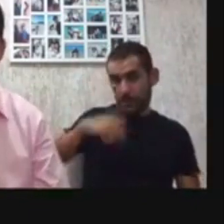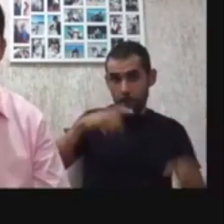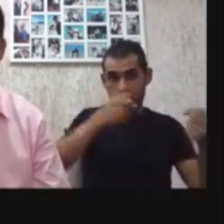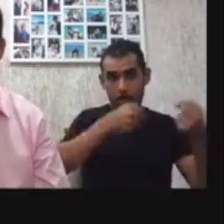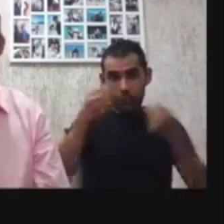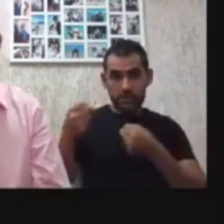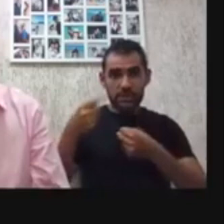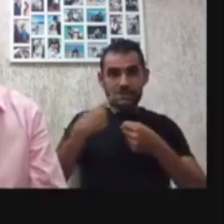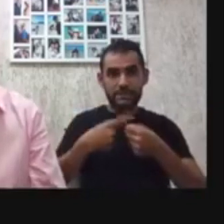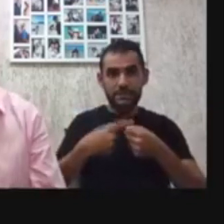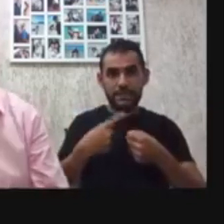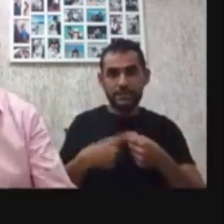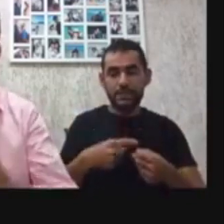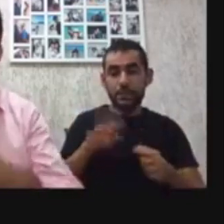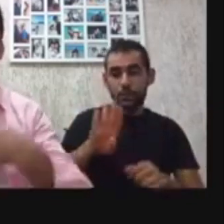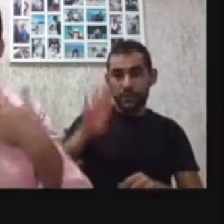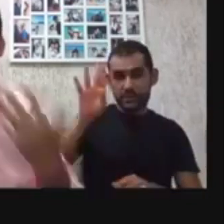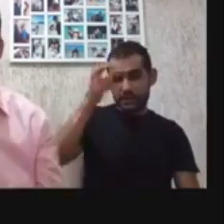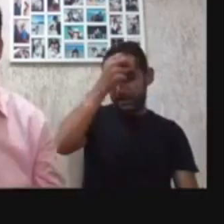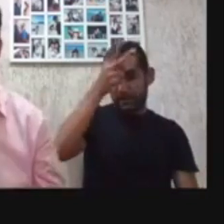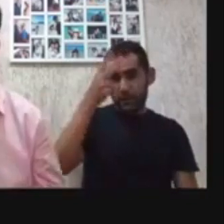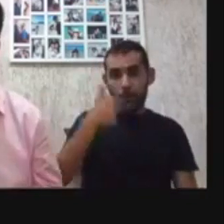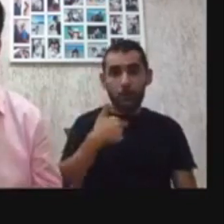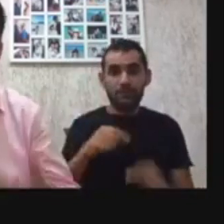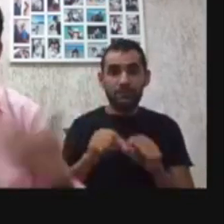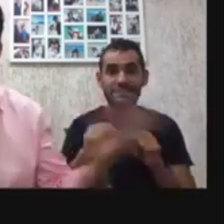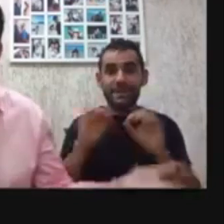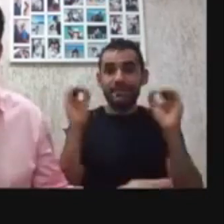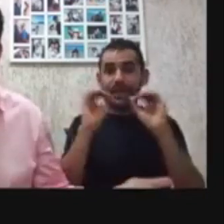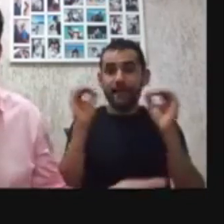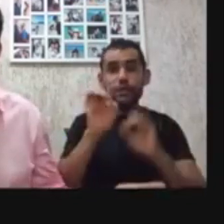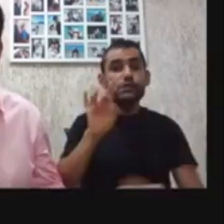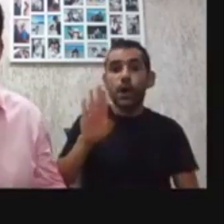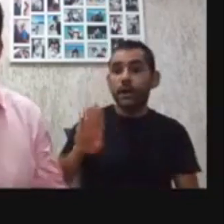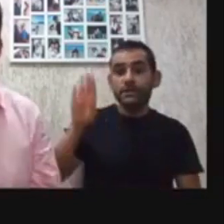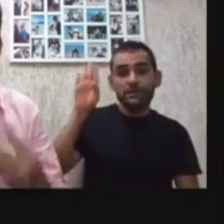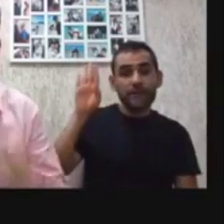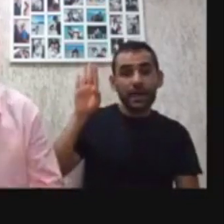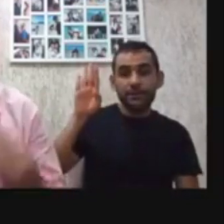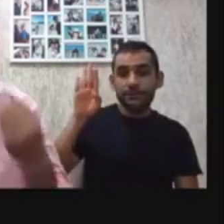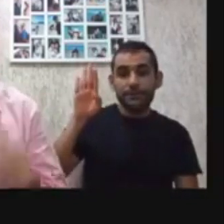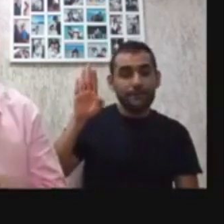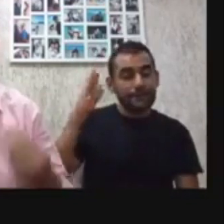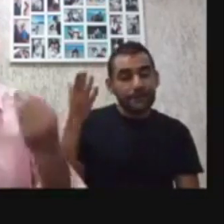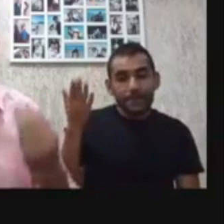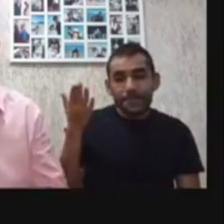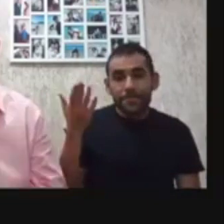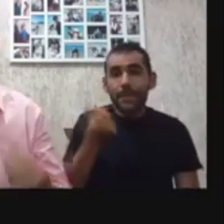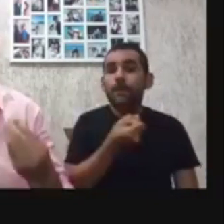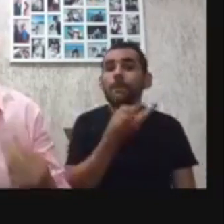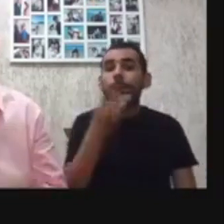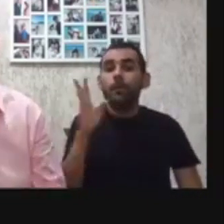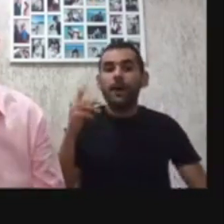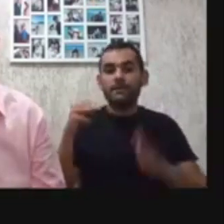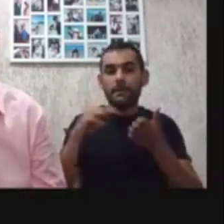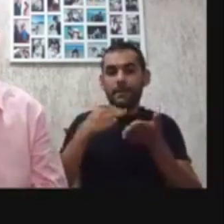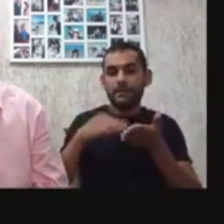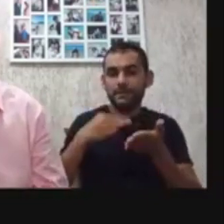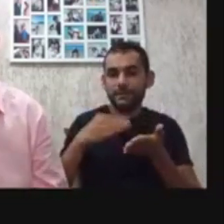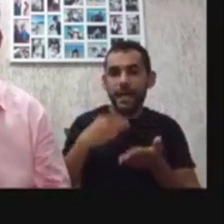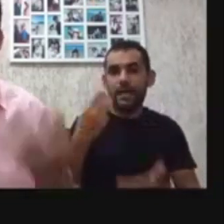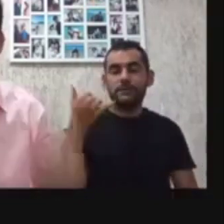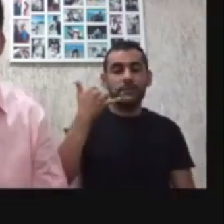nessa cidade. O candidato a prefeito não pode fazer nada. Ele é só candidato. Quantas mensagens e telefonemas que eu